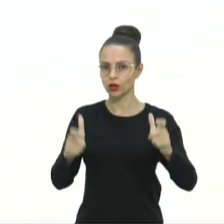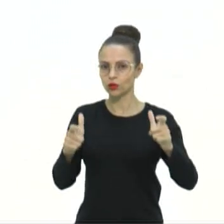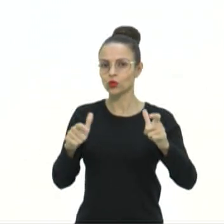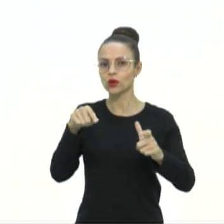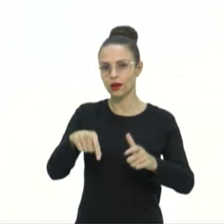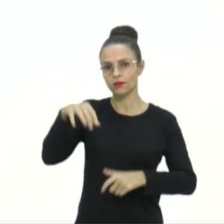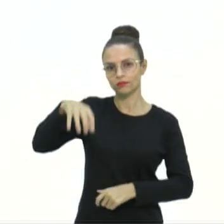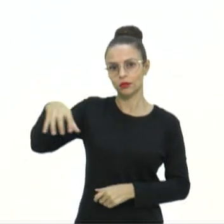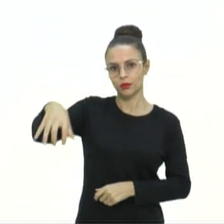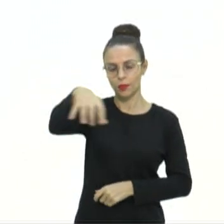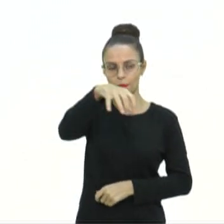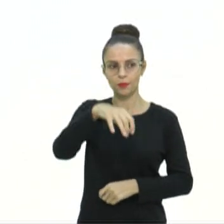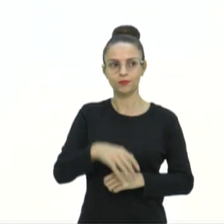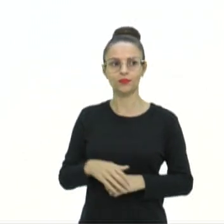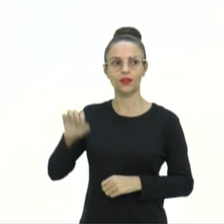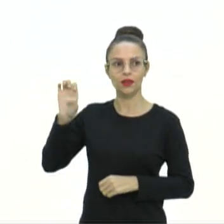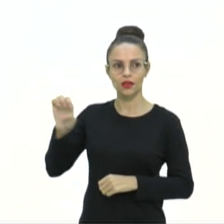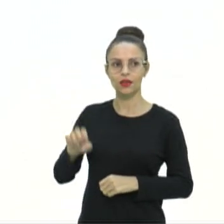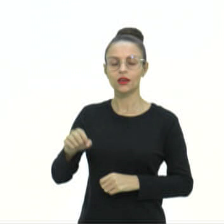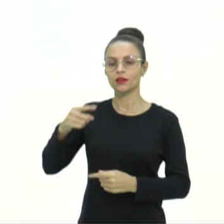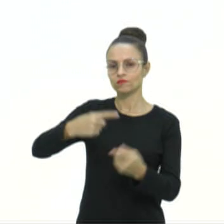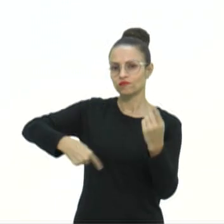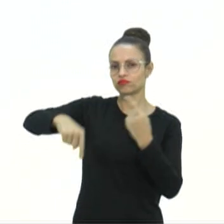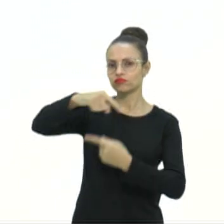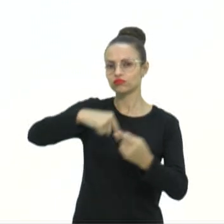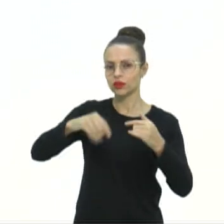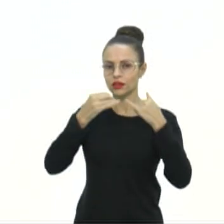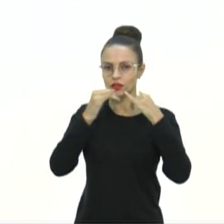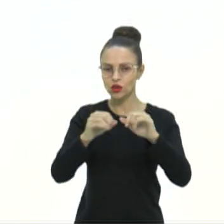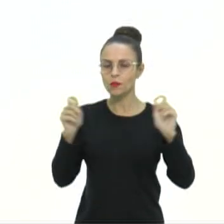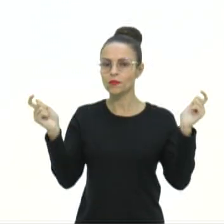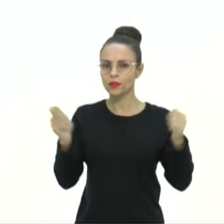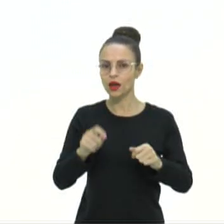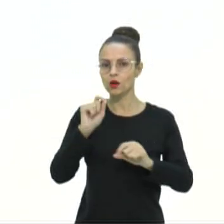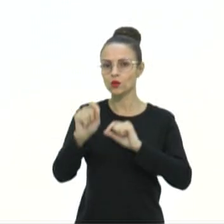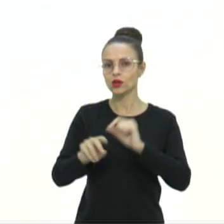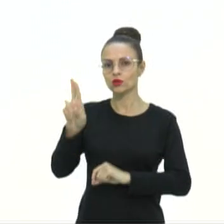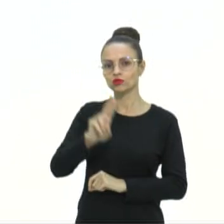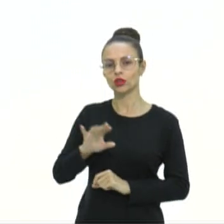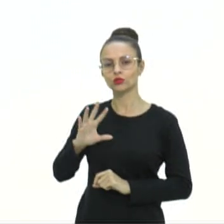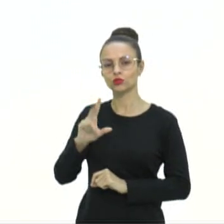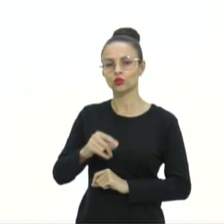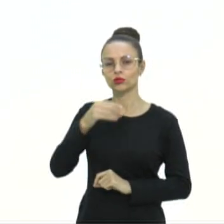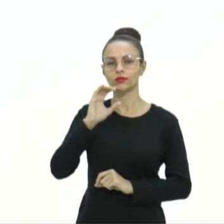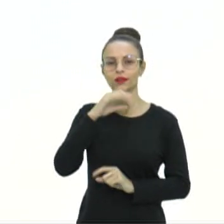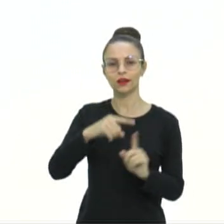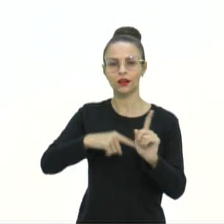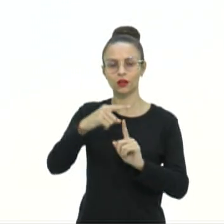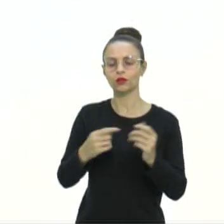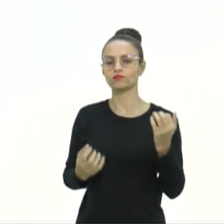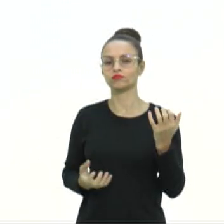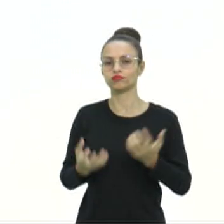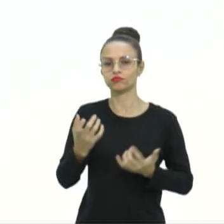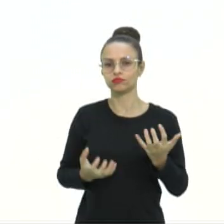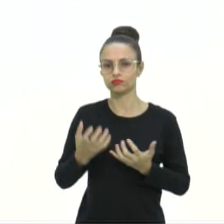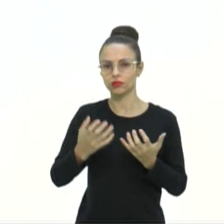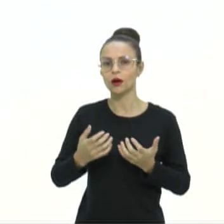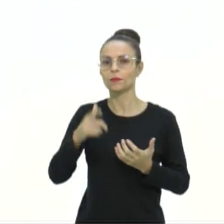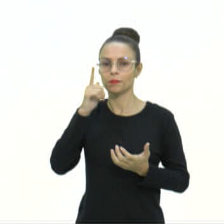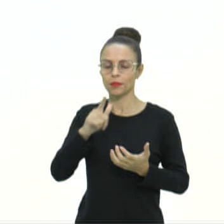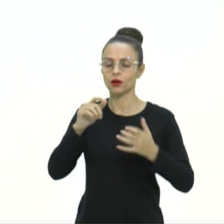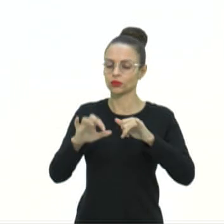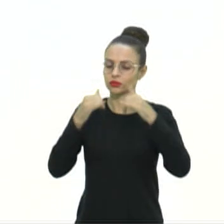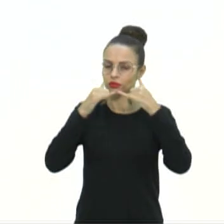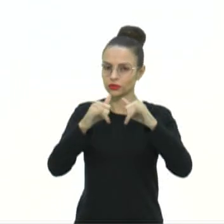O item E. A planta mista de geração de energia é capaz de utilizar todo o calor fornecido na combustão para a